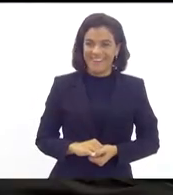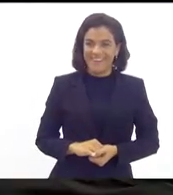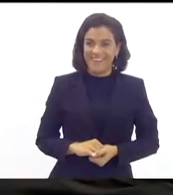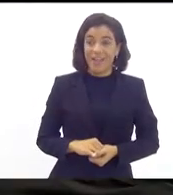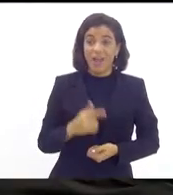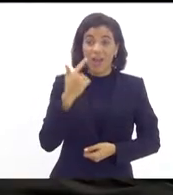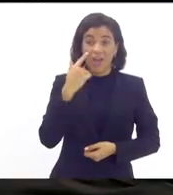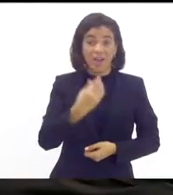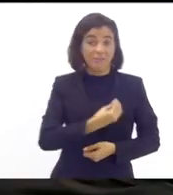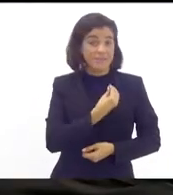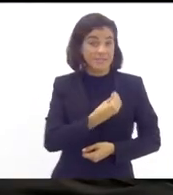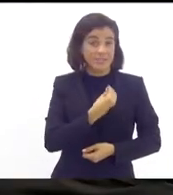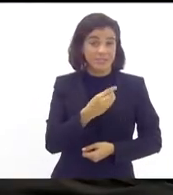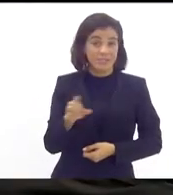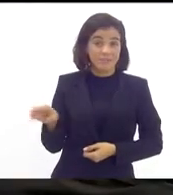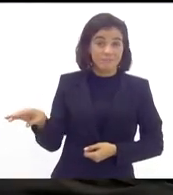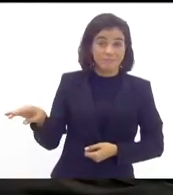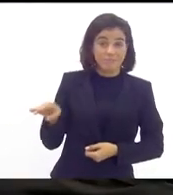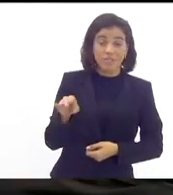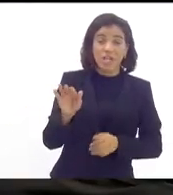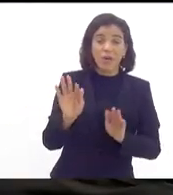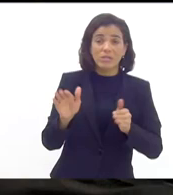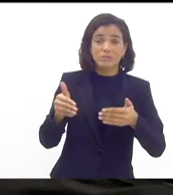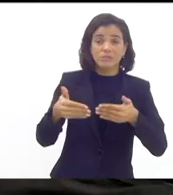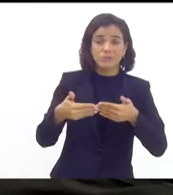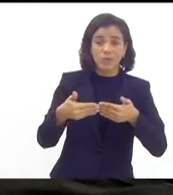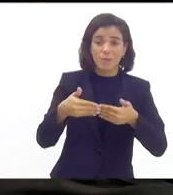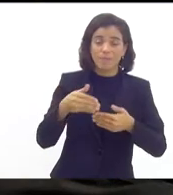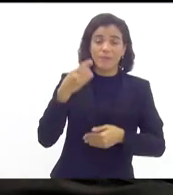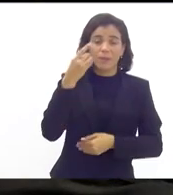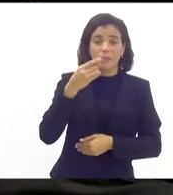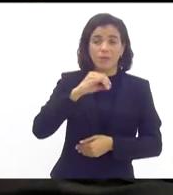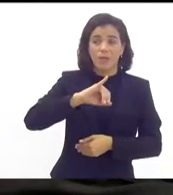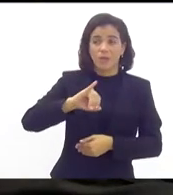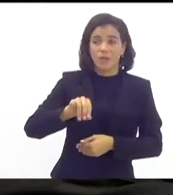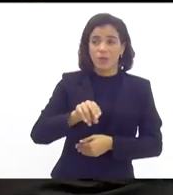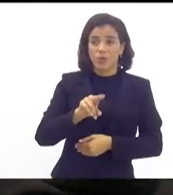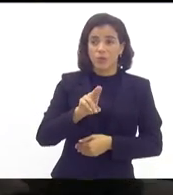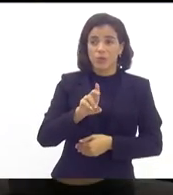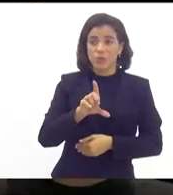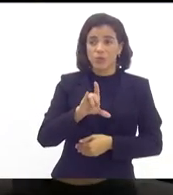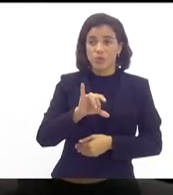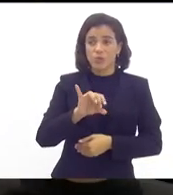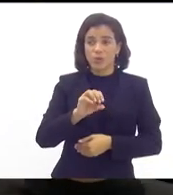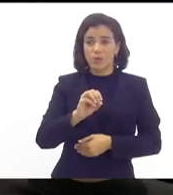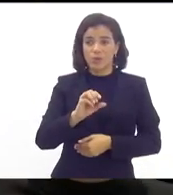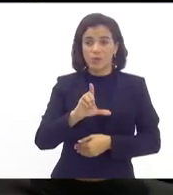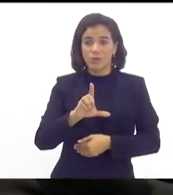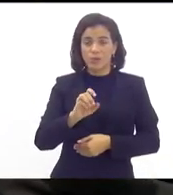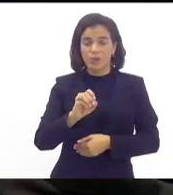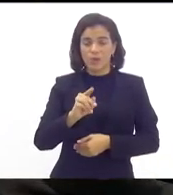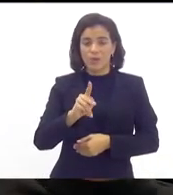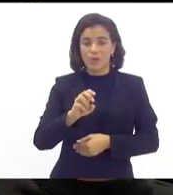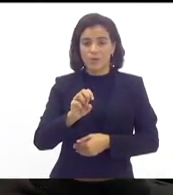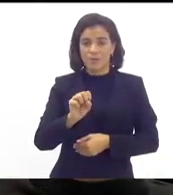presença, acabou de chegar aqui, estamos chegando ao fim, deputado Júlio Lopes. Estamos chegando aqui, bem-vindo aí.